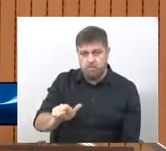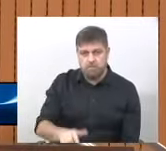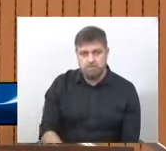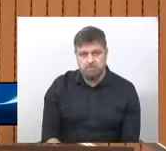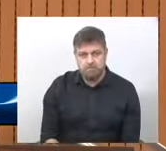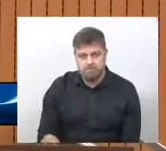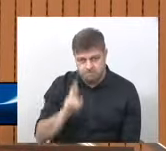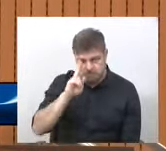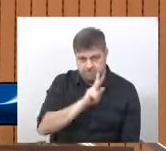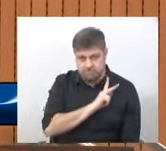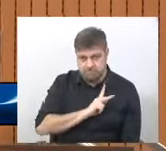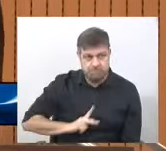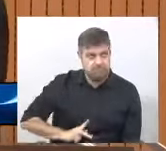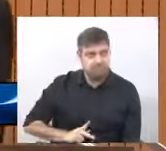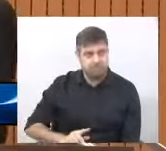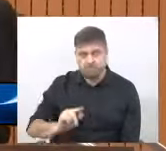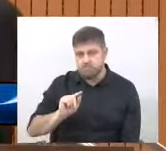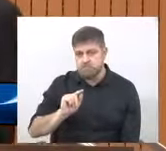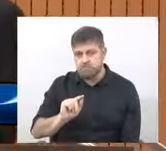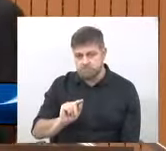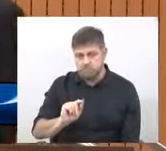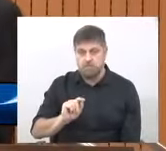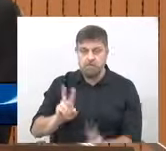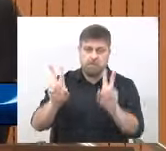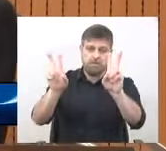presidente, é em relação